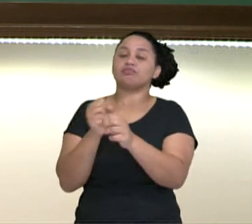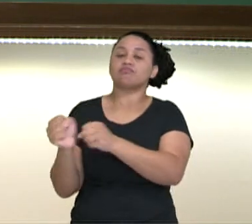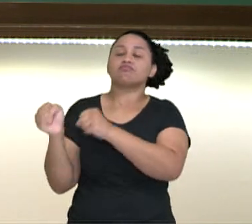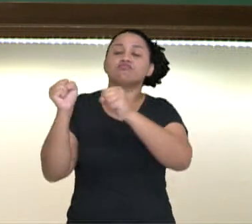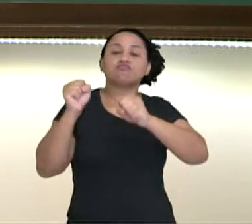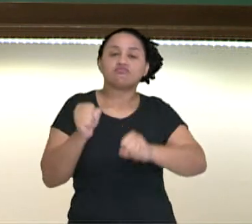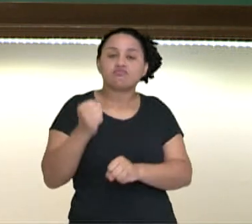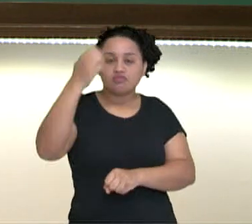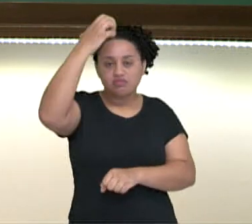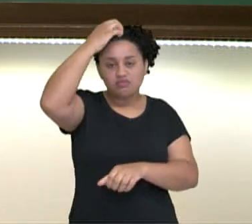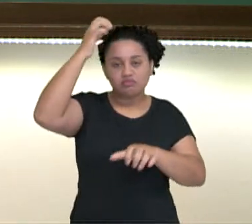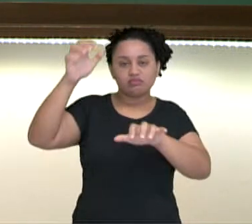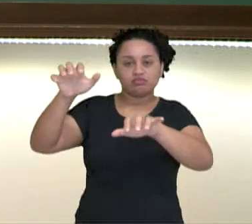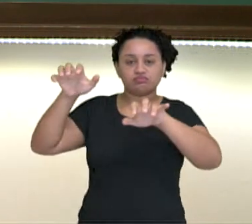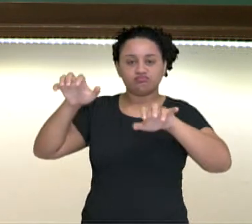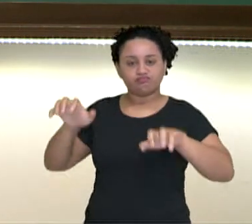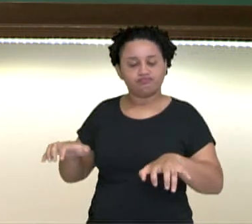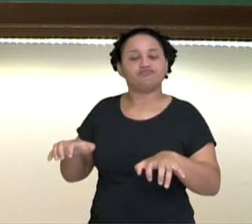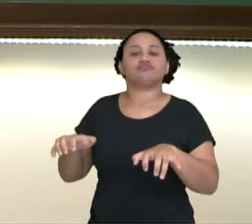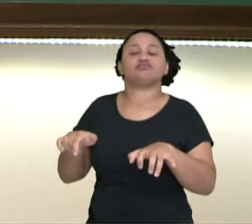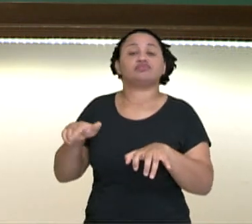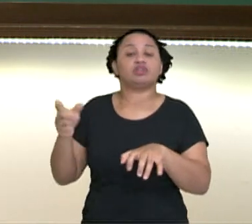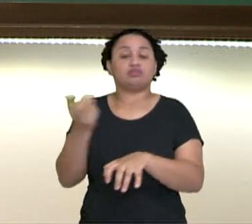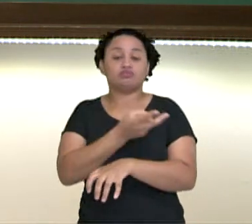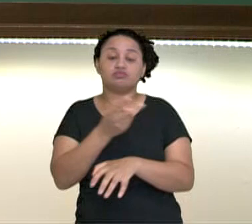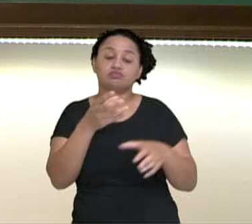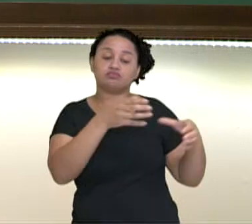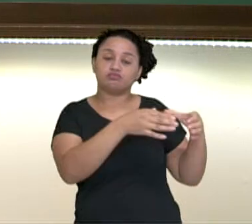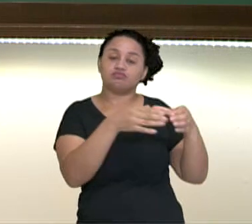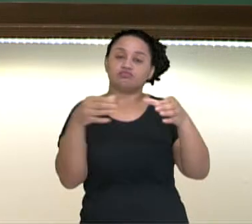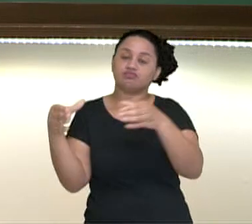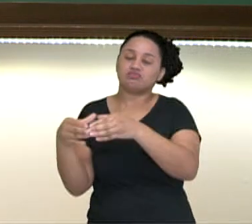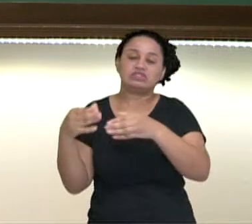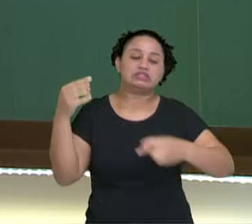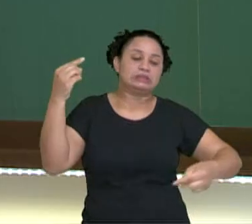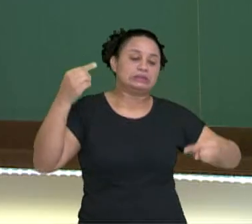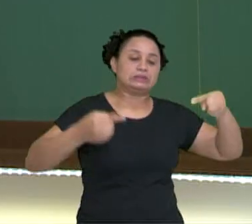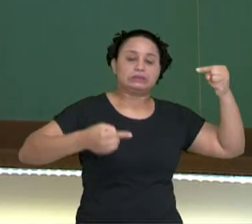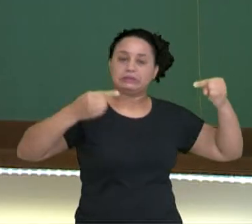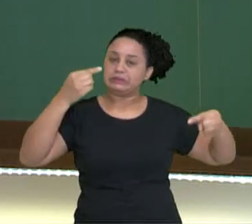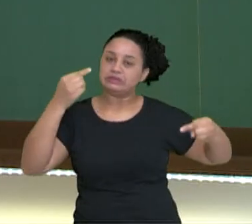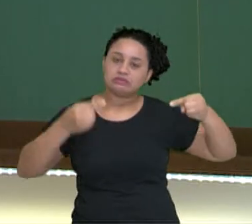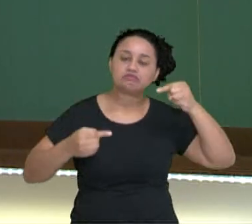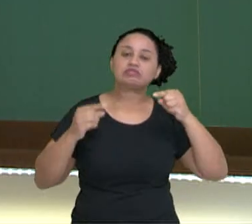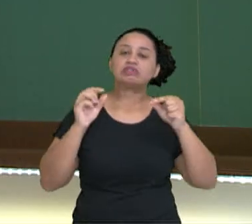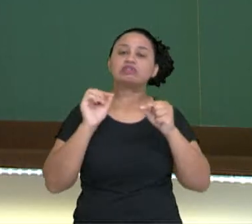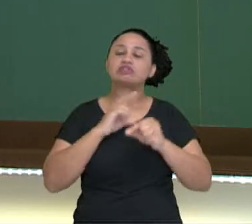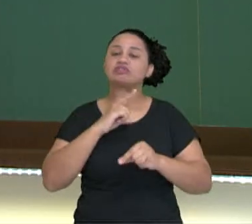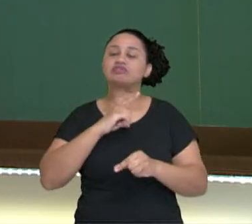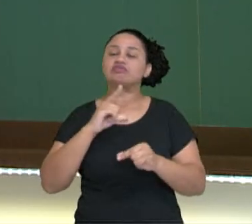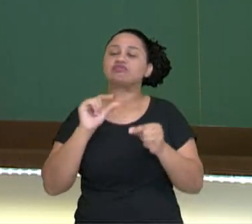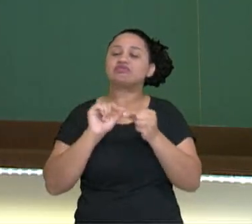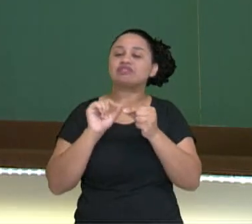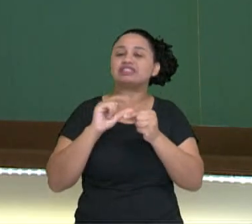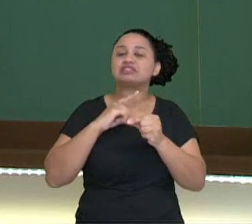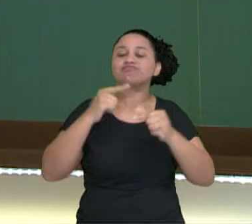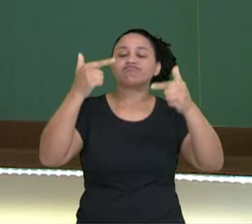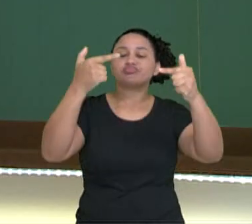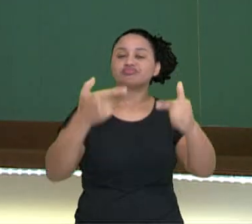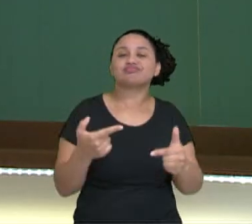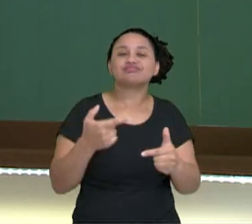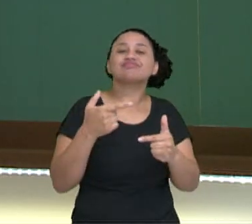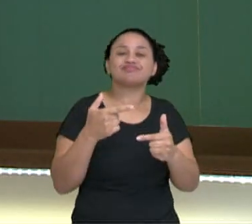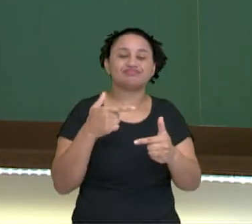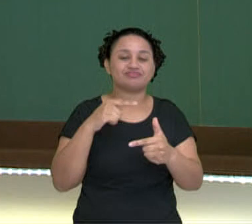poder. Esses grupos vão então entrar em uma grande disputa que vai acabar provocando uma guerra civil no